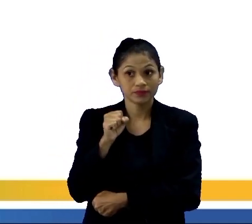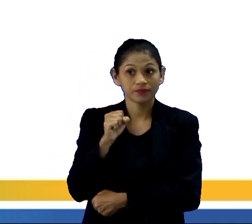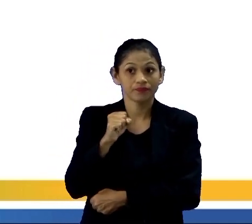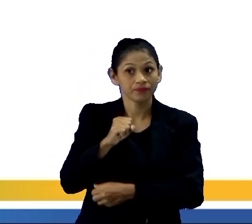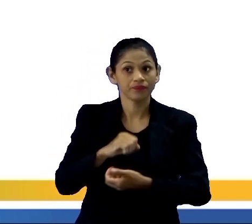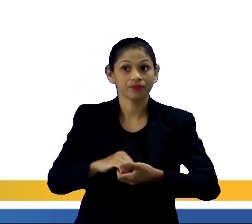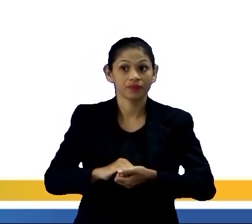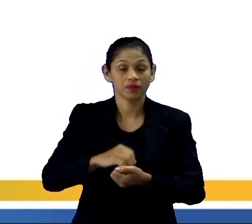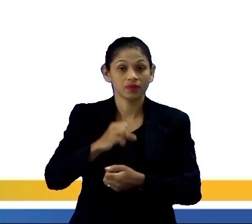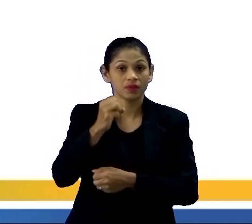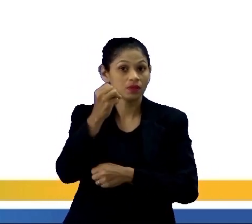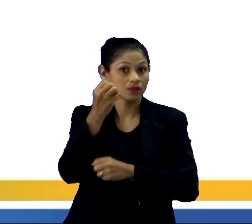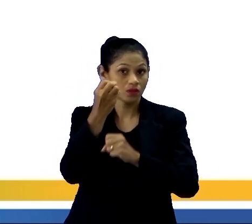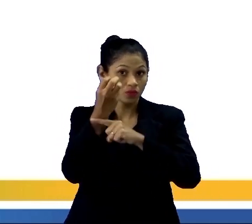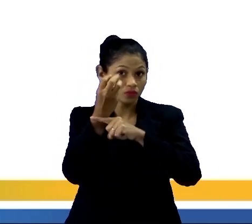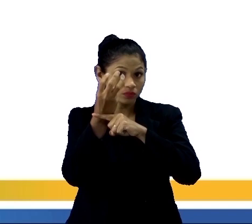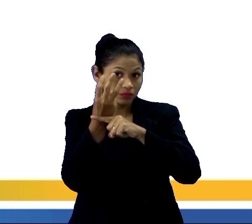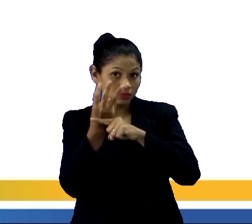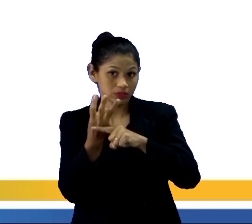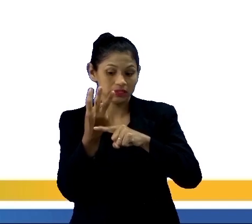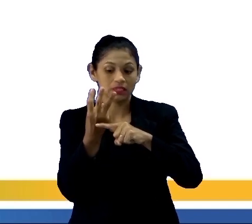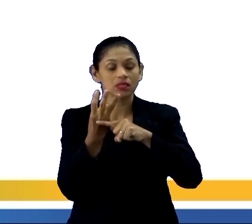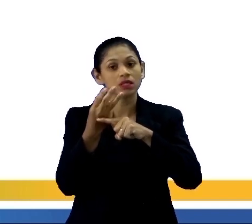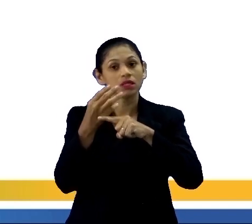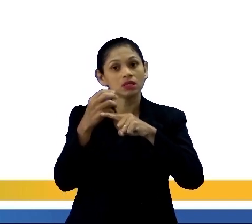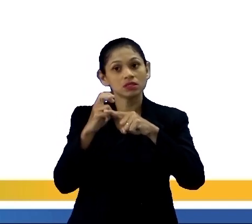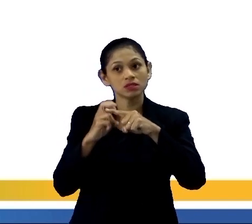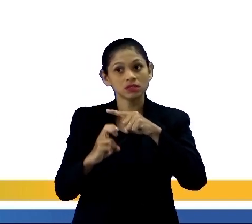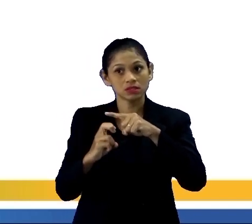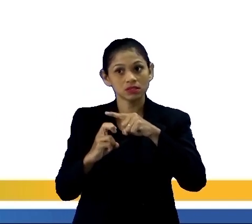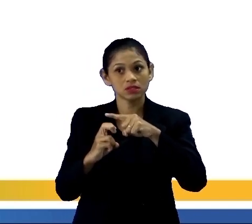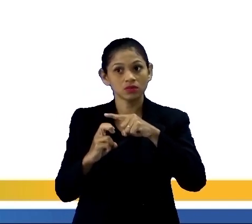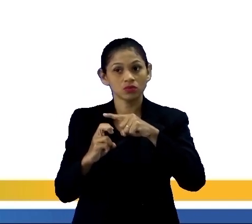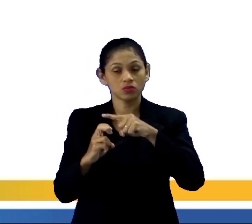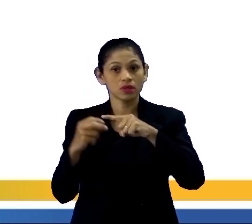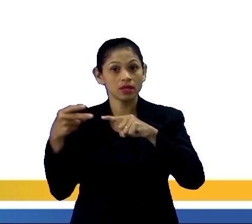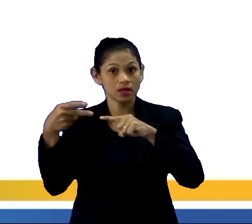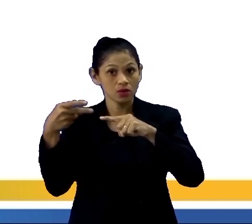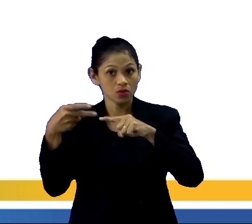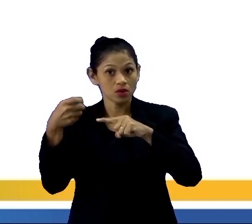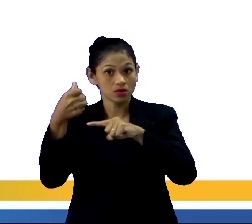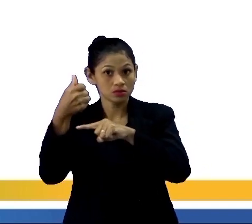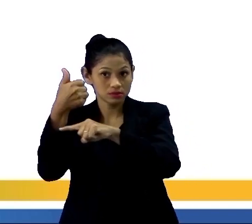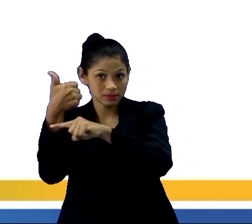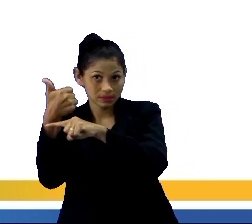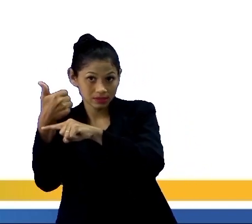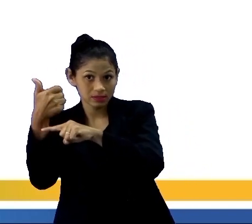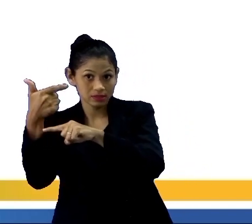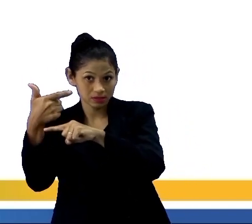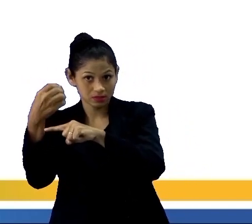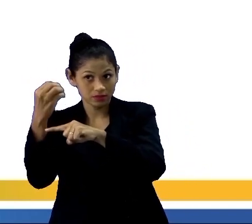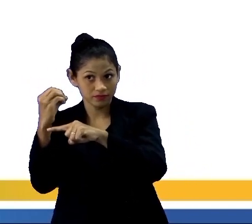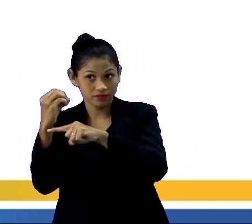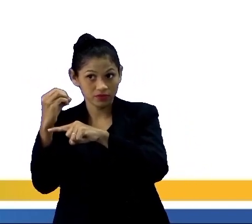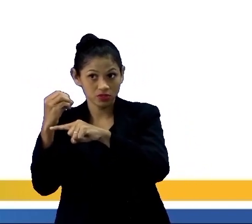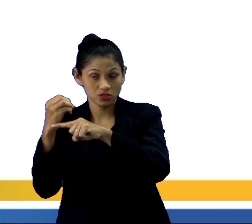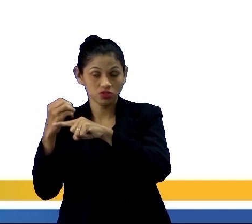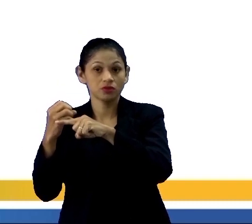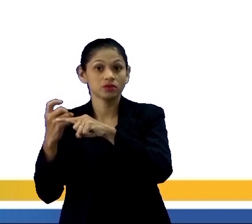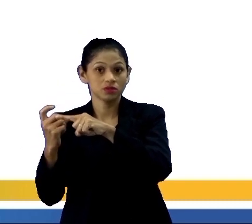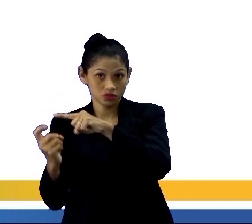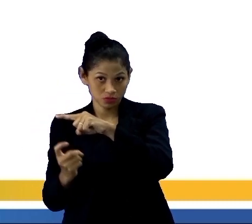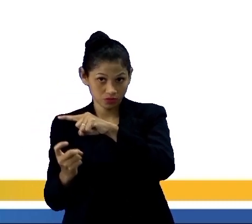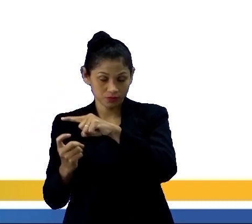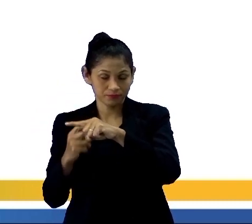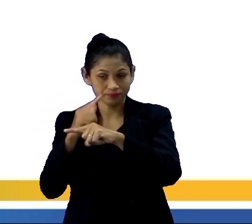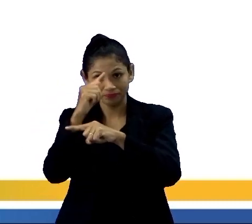x igual a 120 sobre... 3 sobre 5 igual a 120 sobre x. Vamos multiplicar o meio